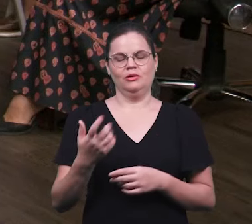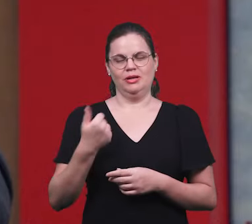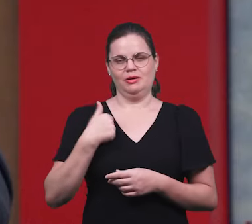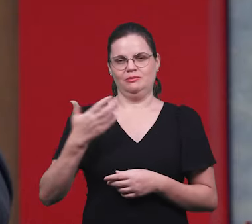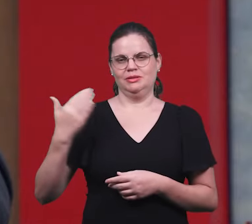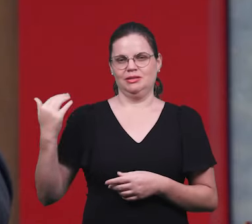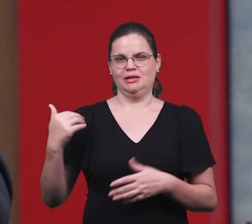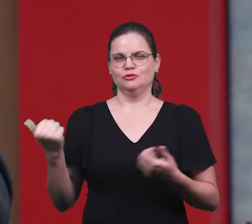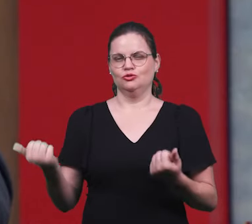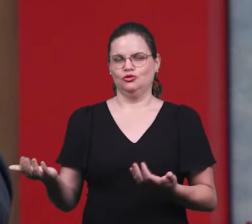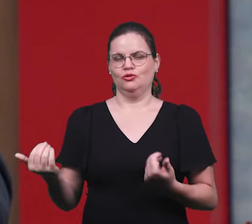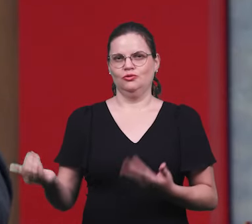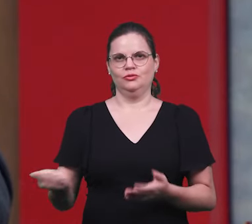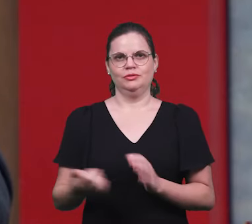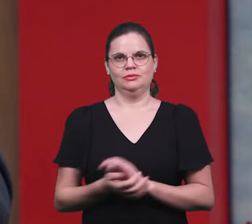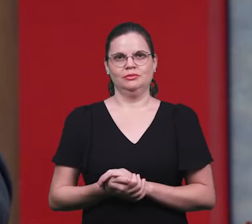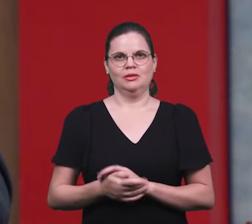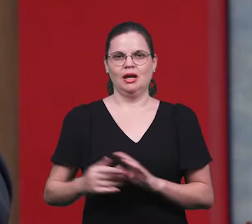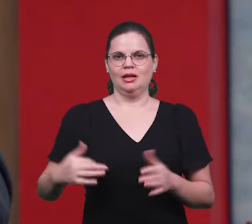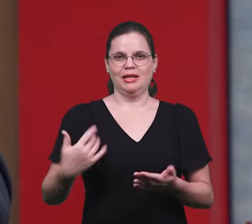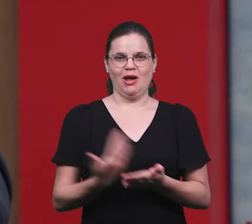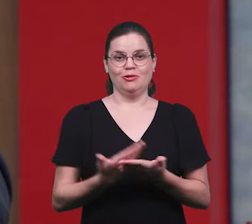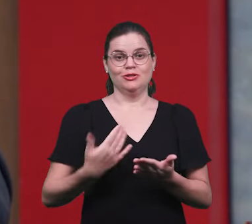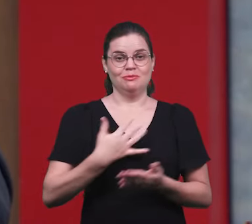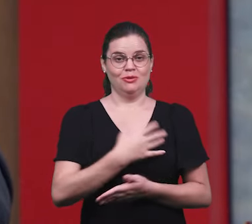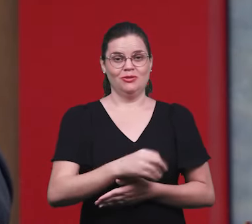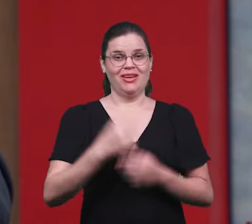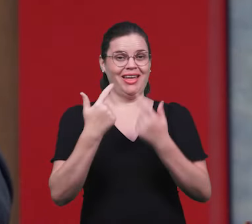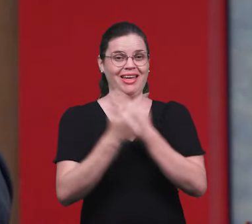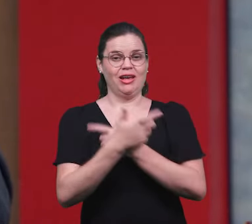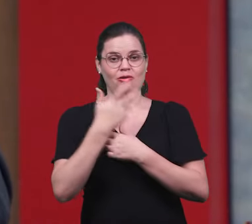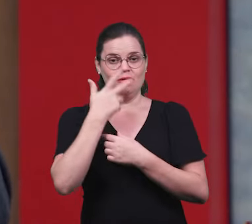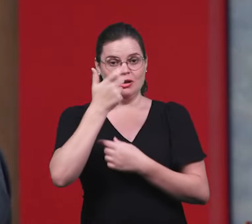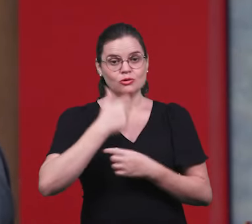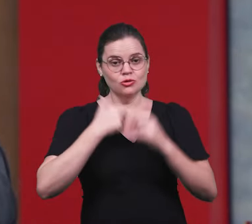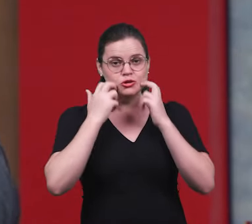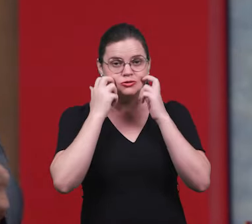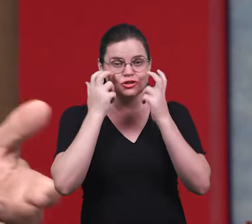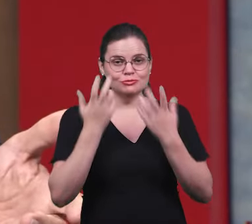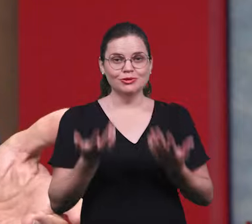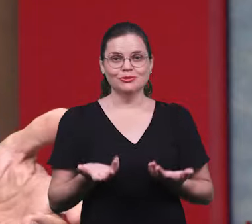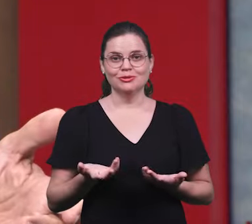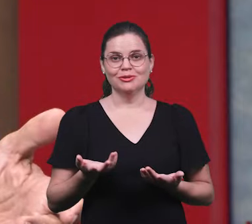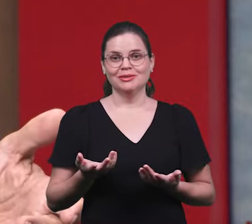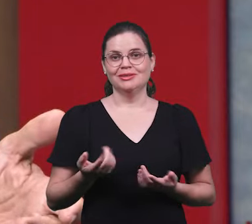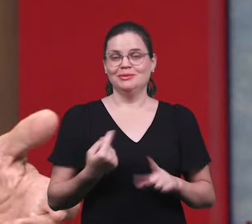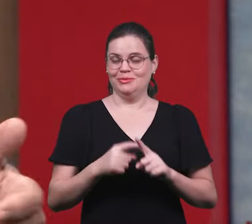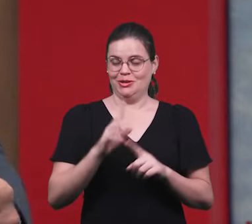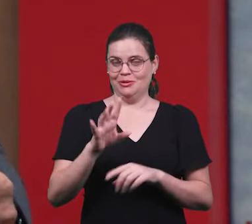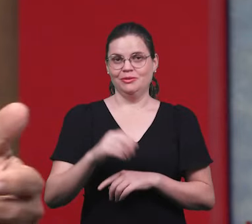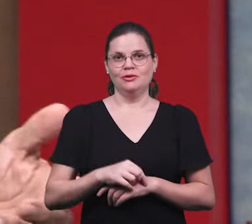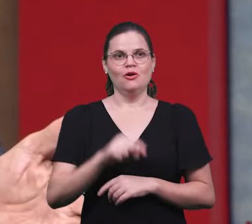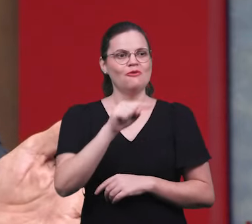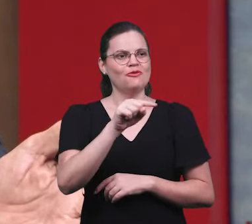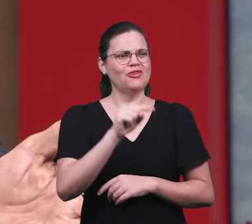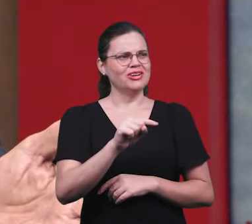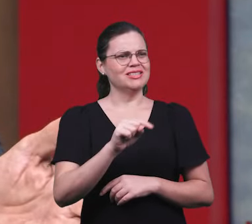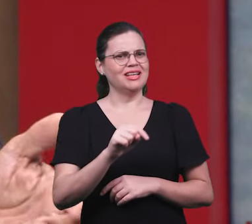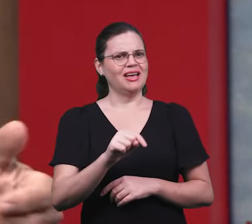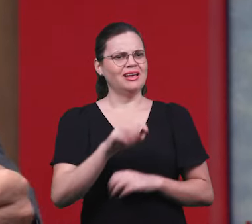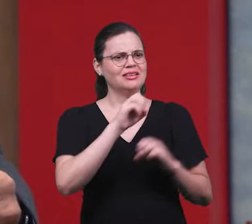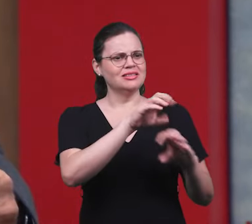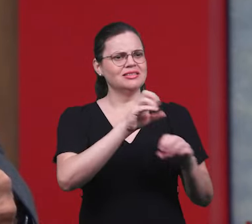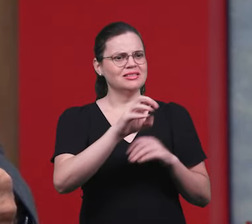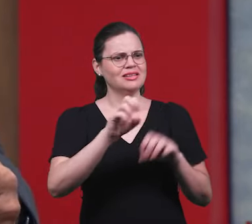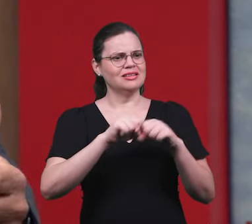jovem. Eu até hoje meus filhos riem quando eu digo que eu sou tímido. Você dá aula num seminário e tem lá milhares de